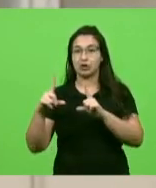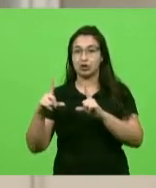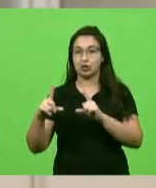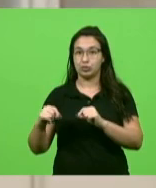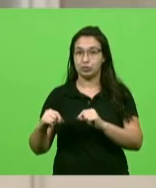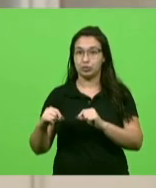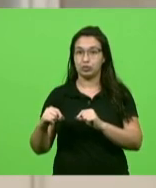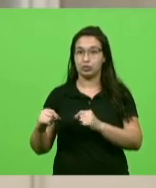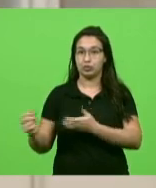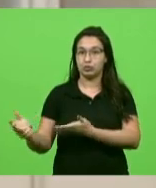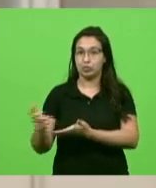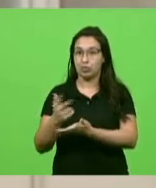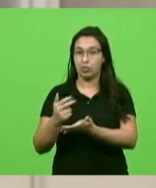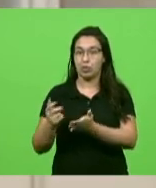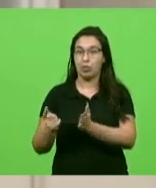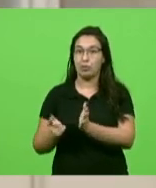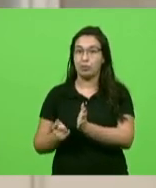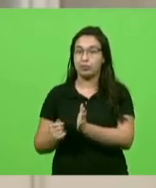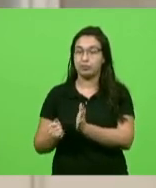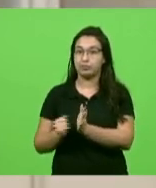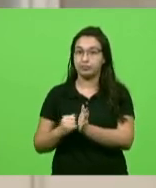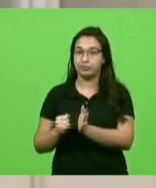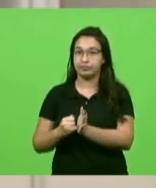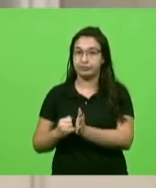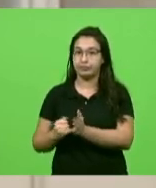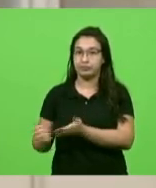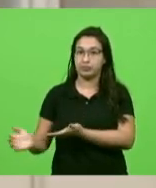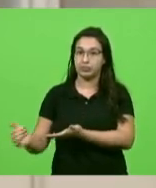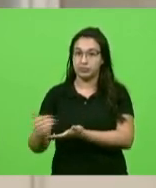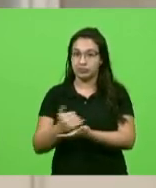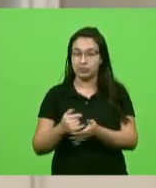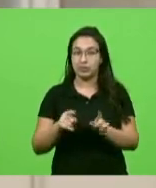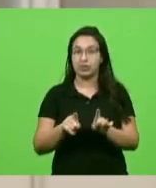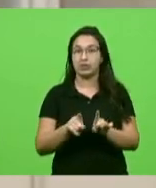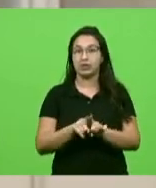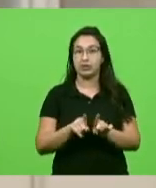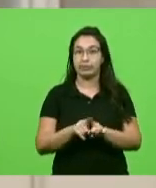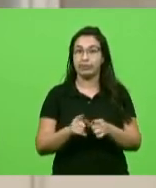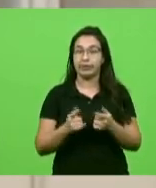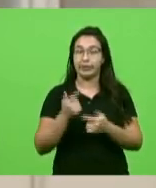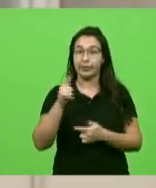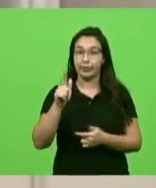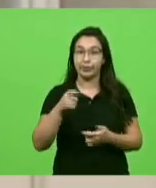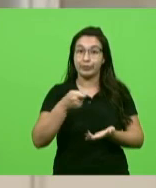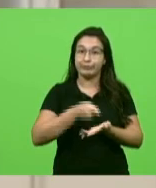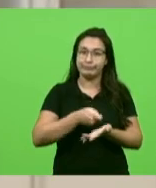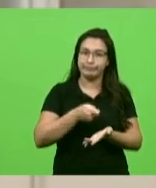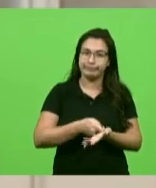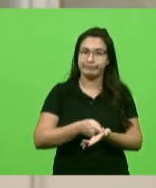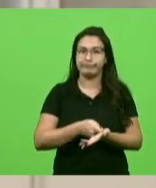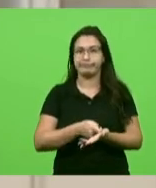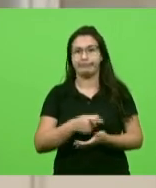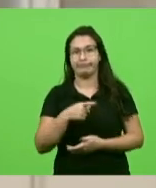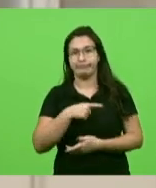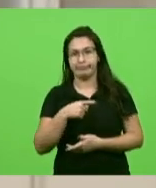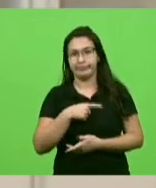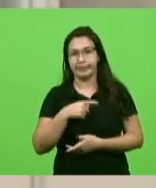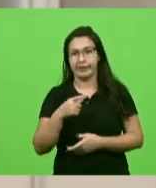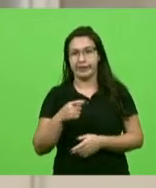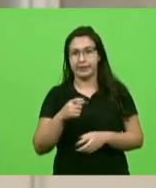tributária como pelas despesas extraordinárias exigidas pela situação